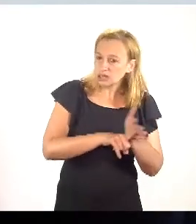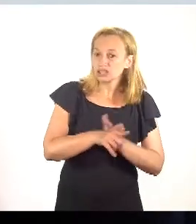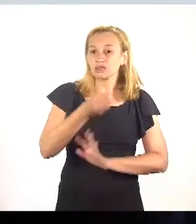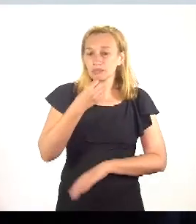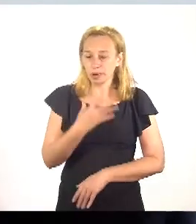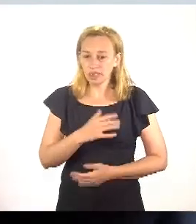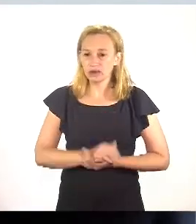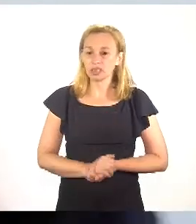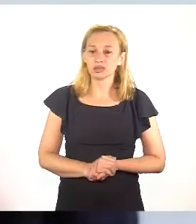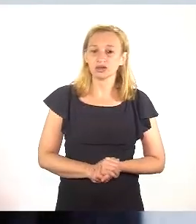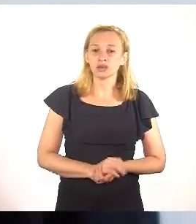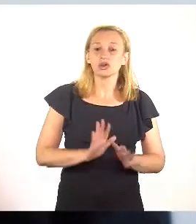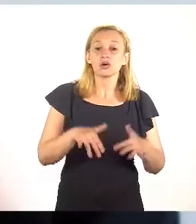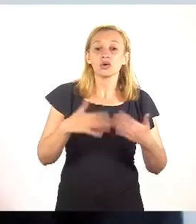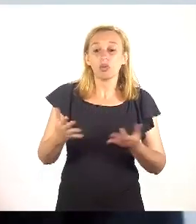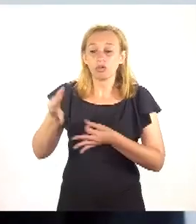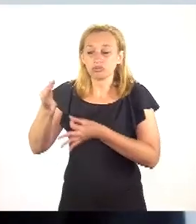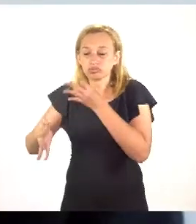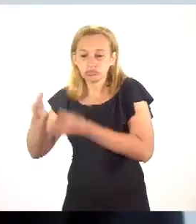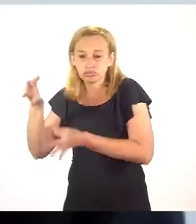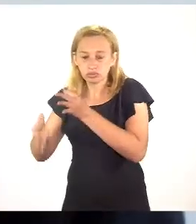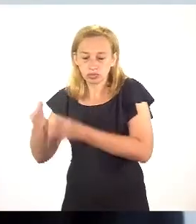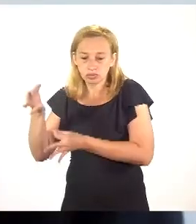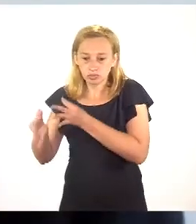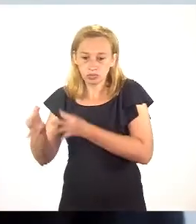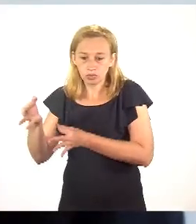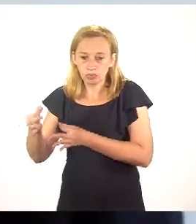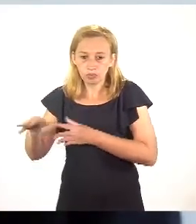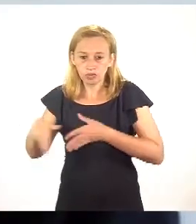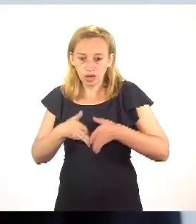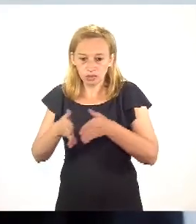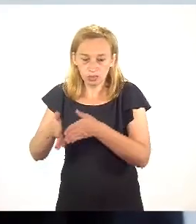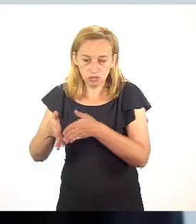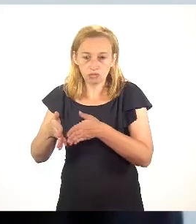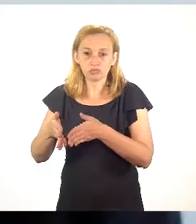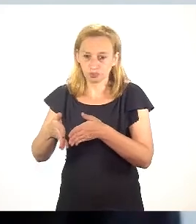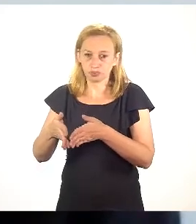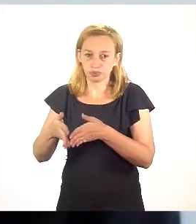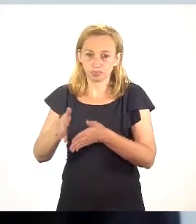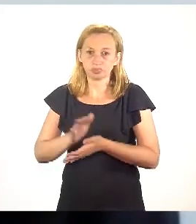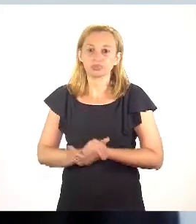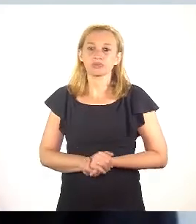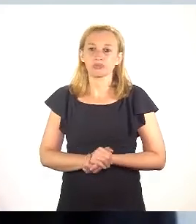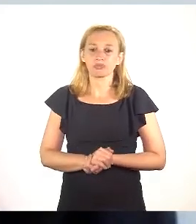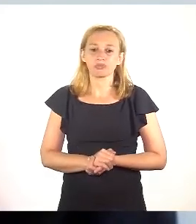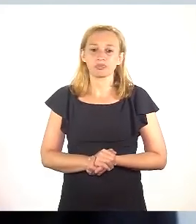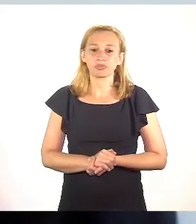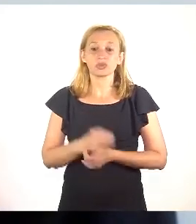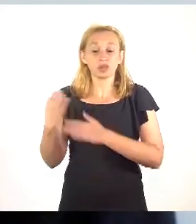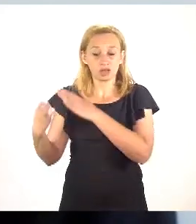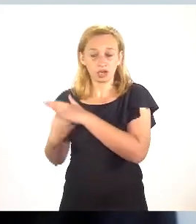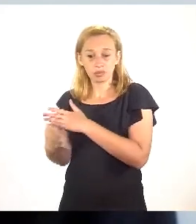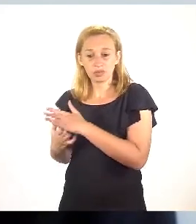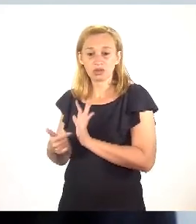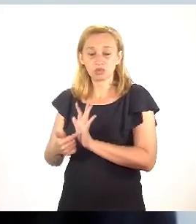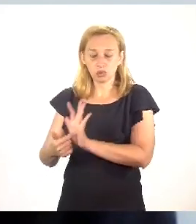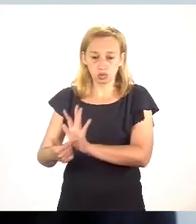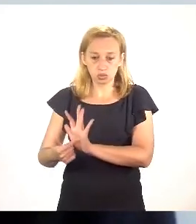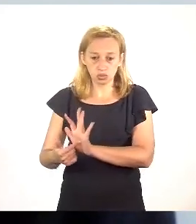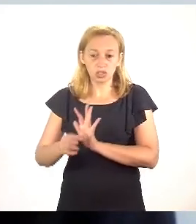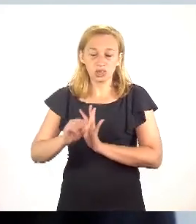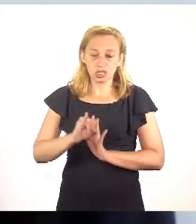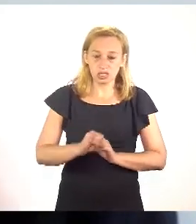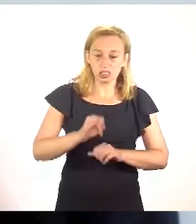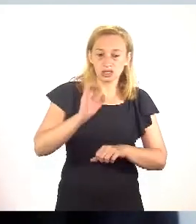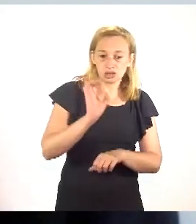claramente qual é a brecha jurídica, qual é o caminho jurídico, vamos dizer assim, que a concessionária estabeleceu. Se o Estado está no